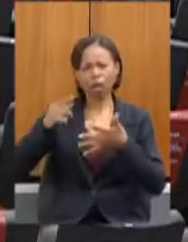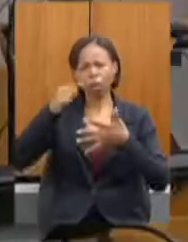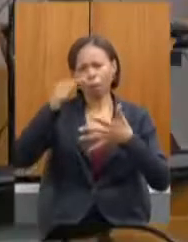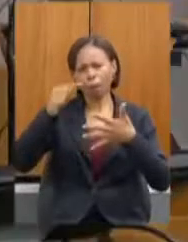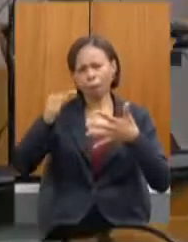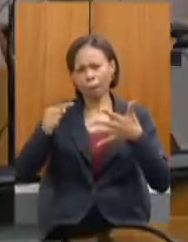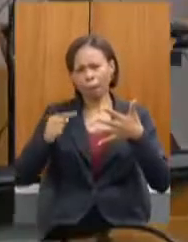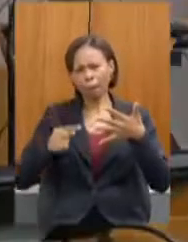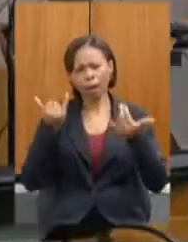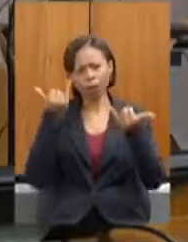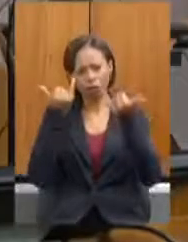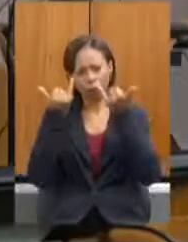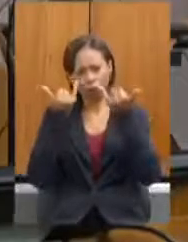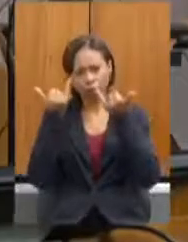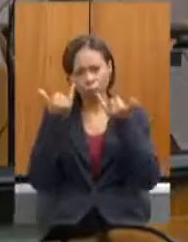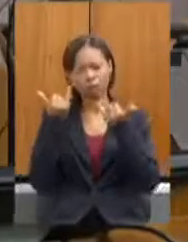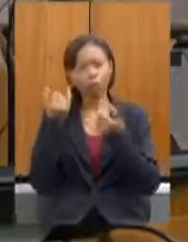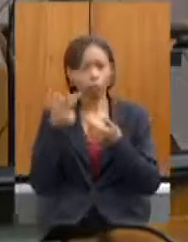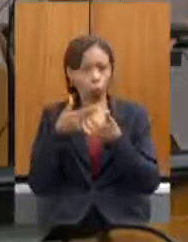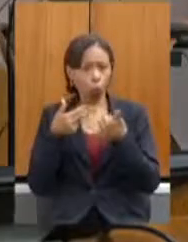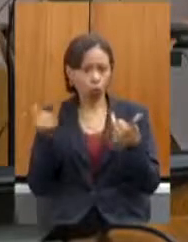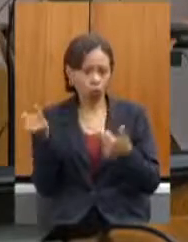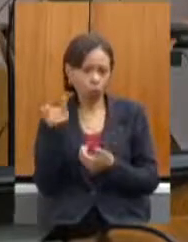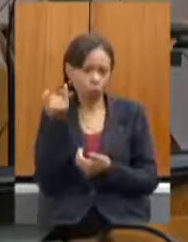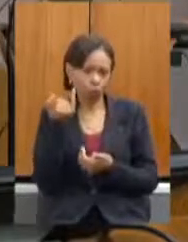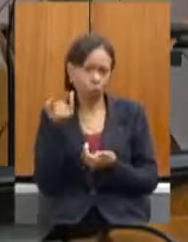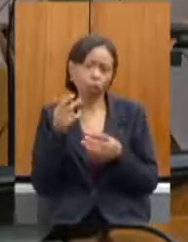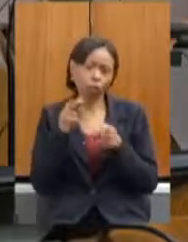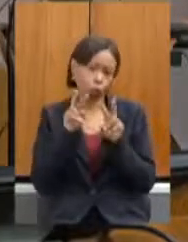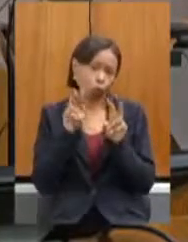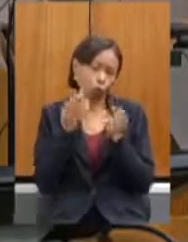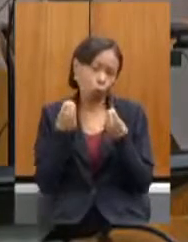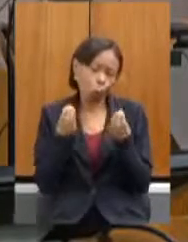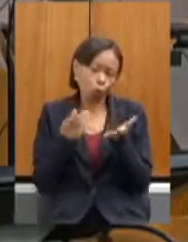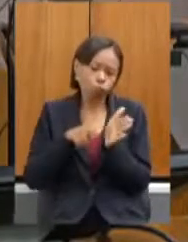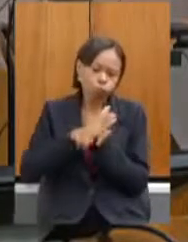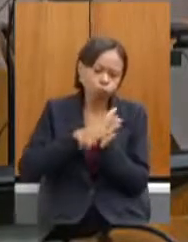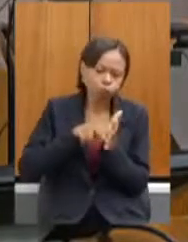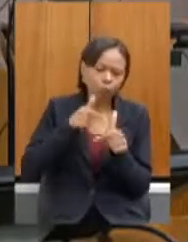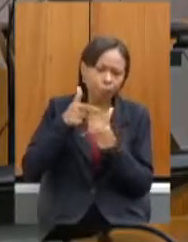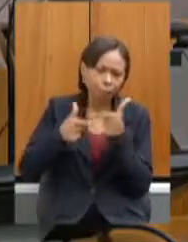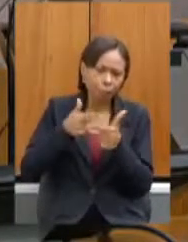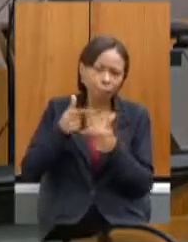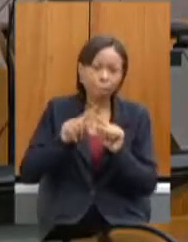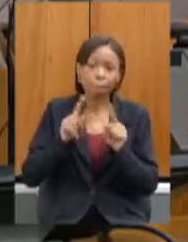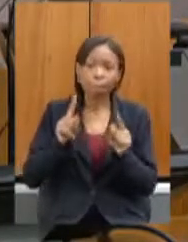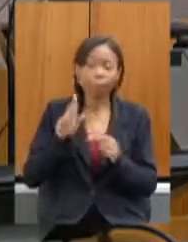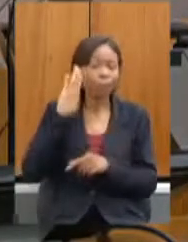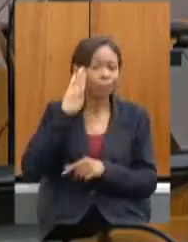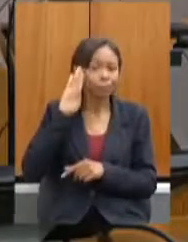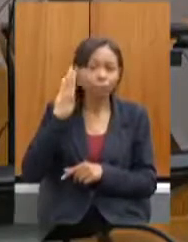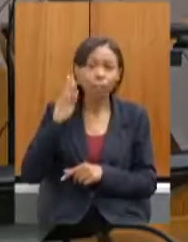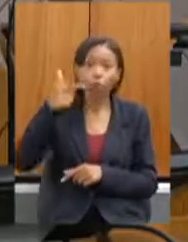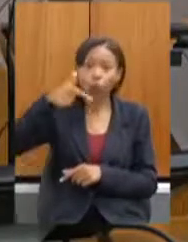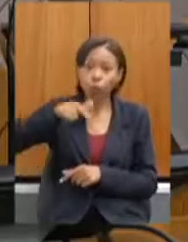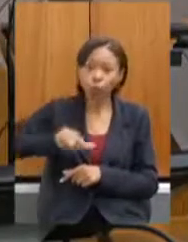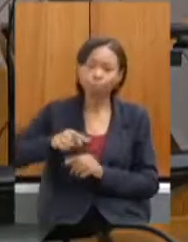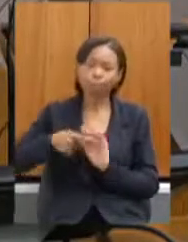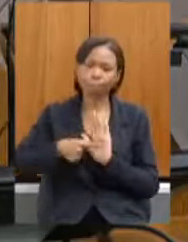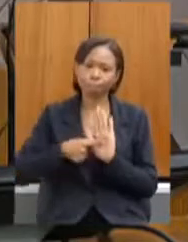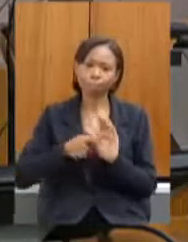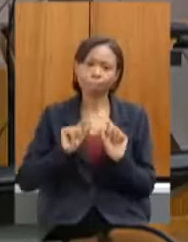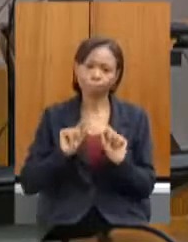dados de evidências importantes de análise sobre a atuação mas eu acho fundamental a gente destacar aqui mais uma vez